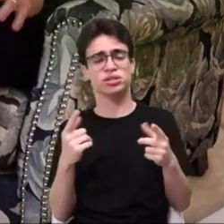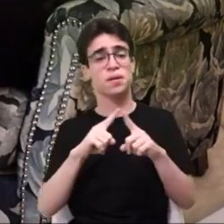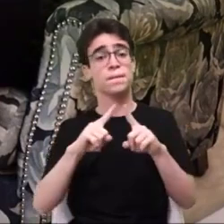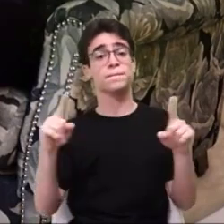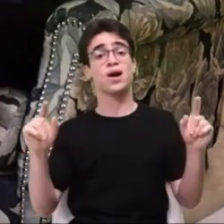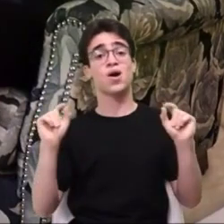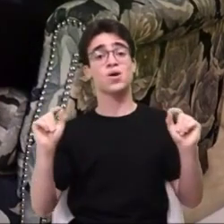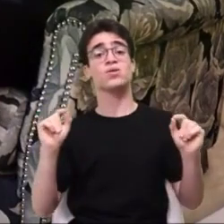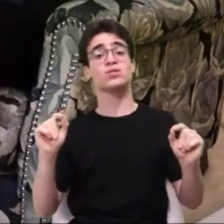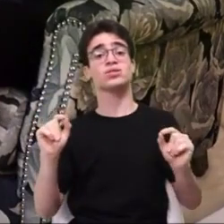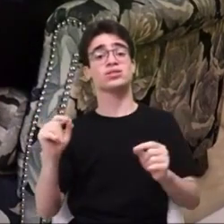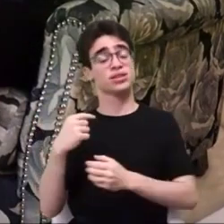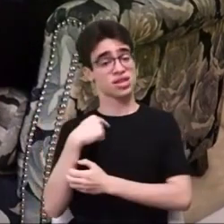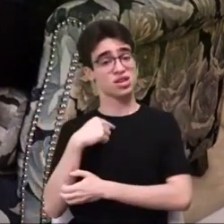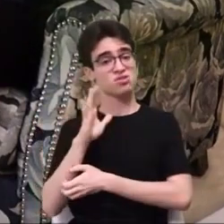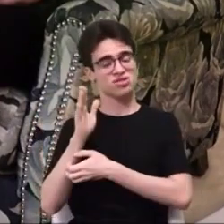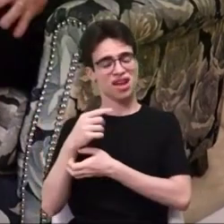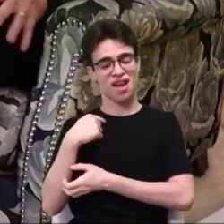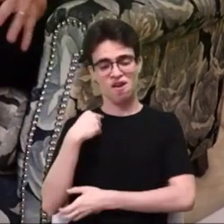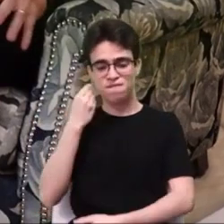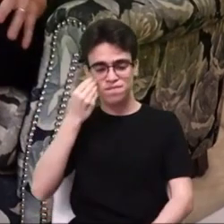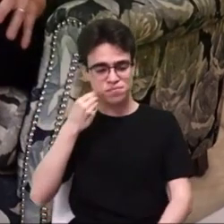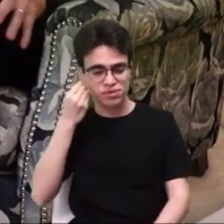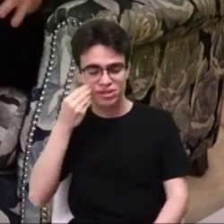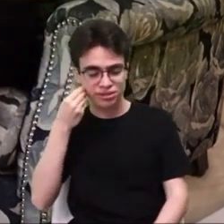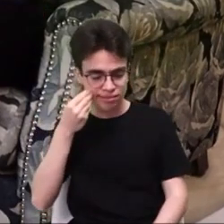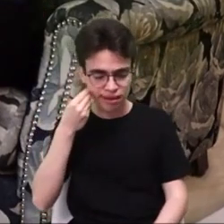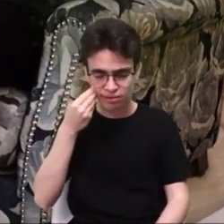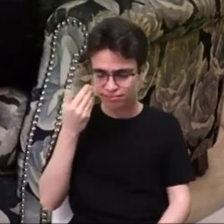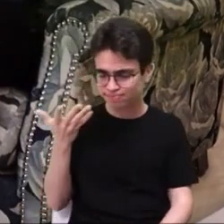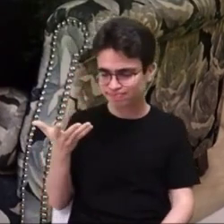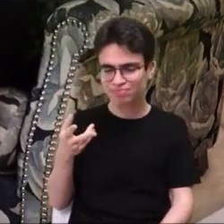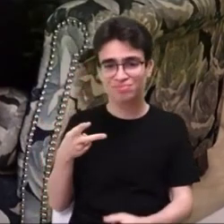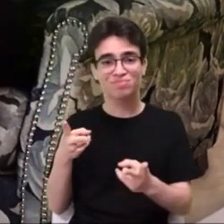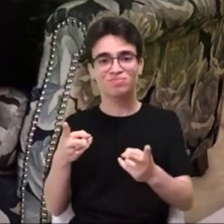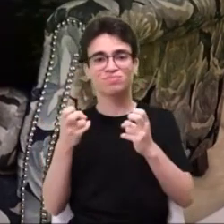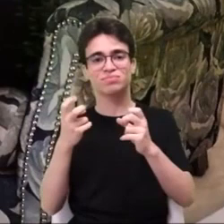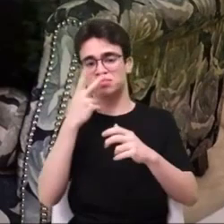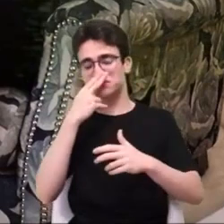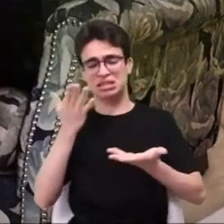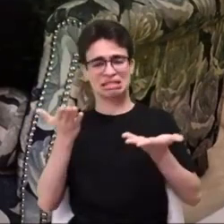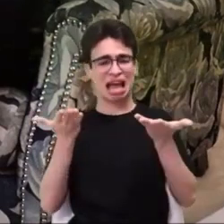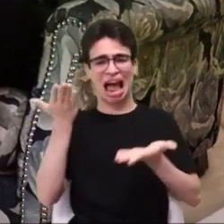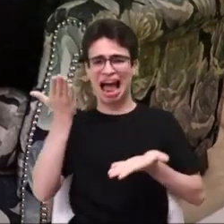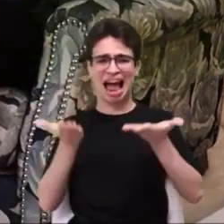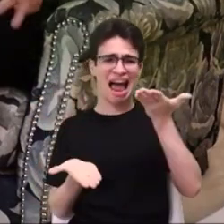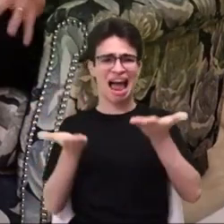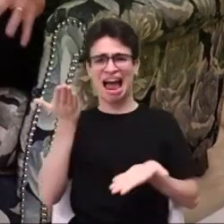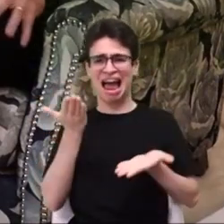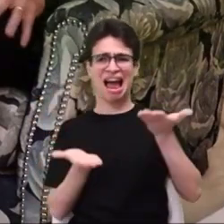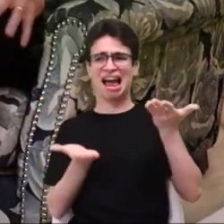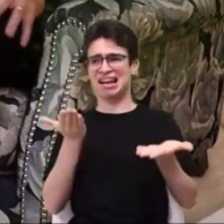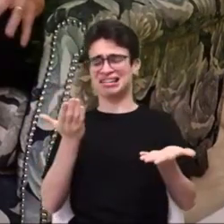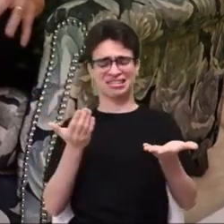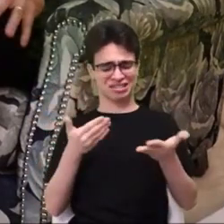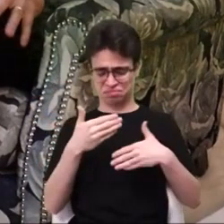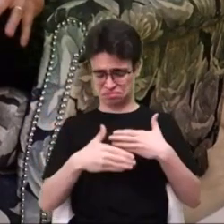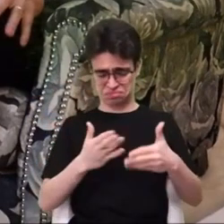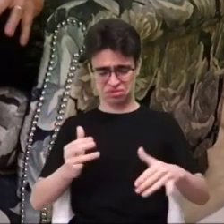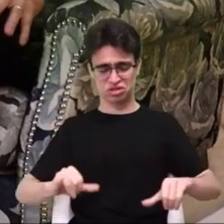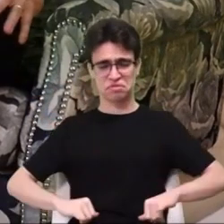Mas quando eu fui viver este meio, eu comecei a me deparar com a instabilidade, e foi me levando ao